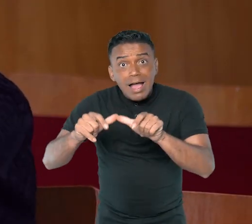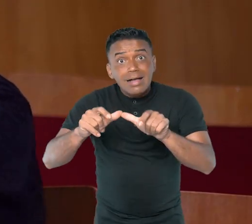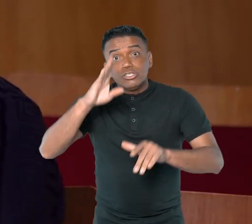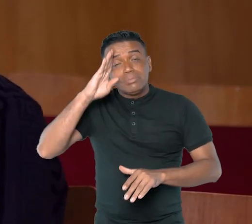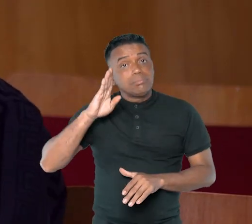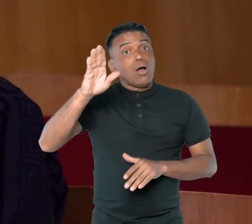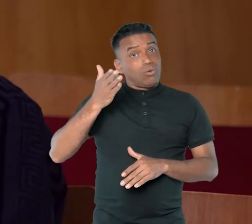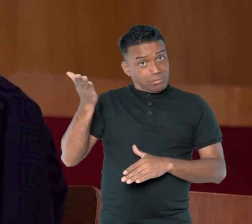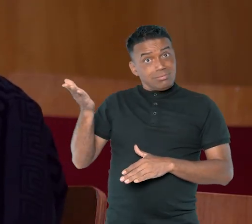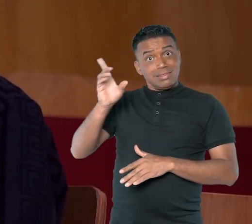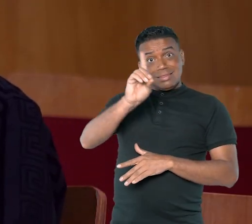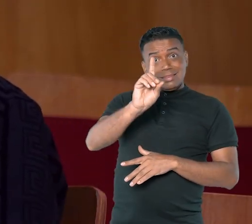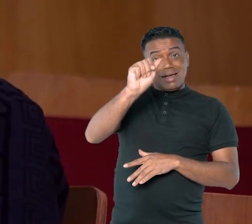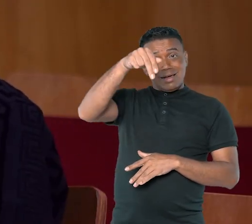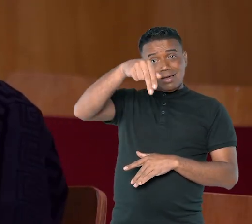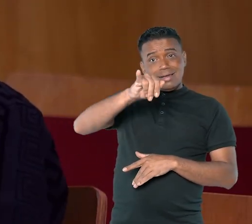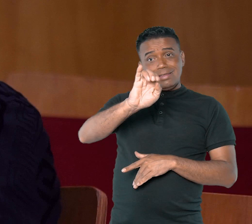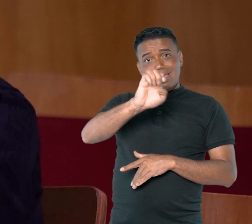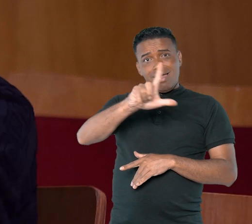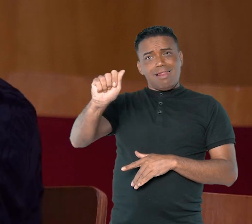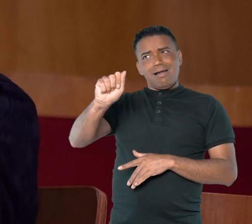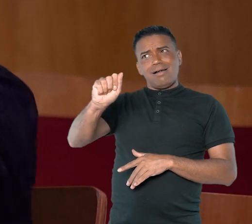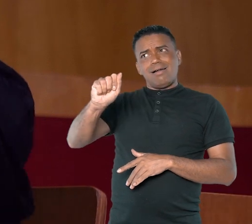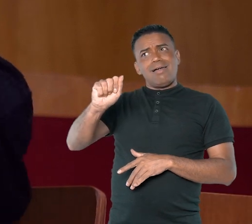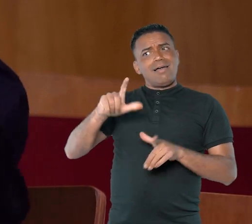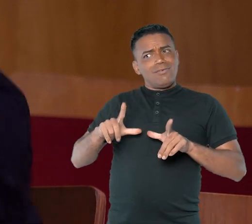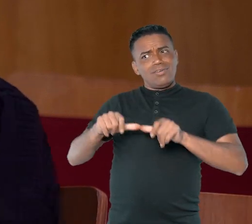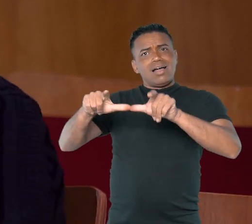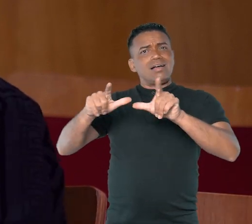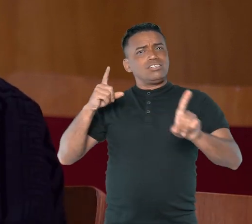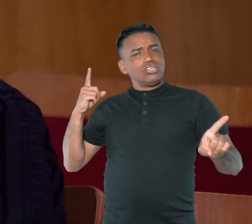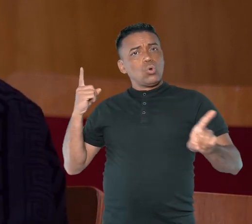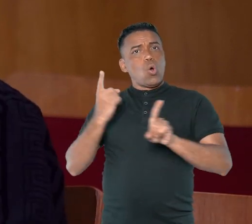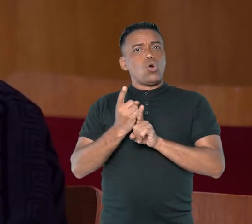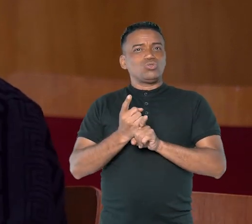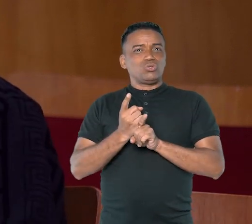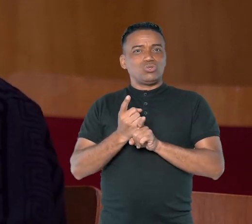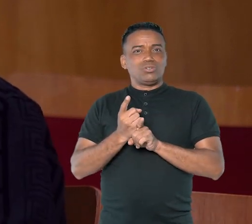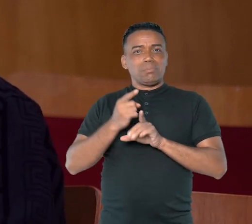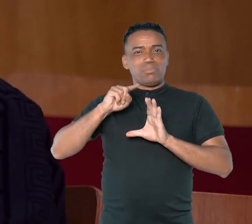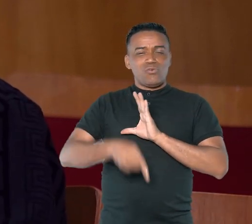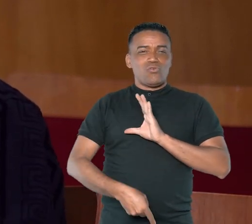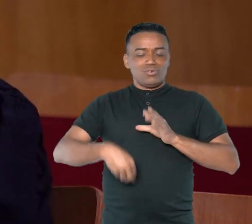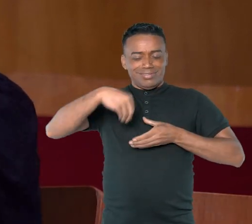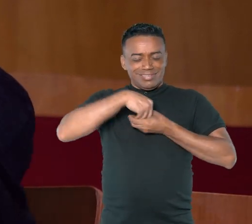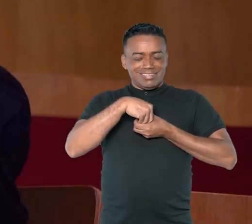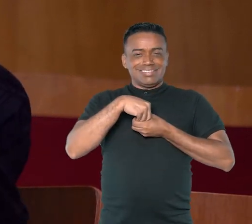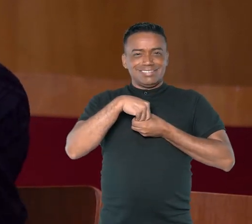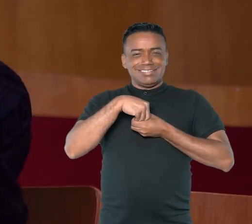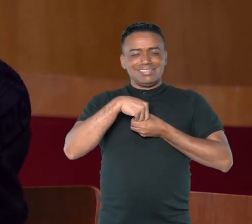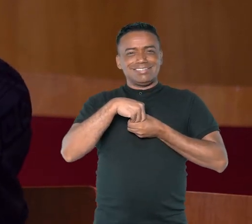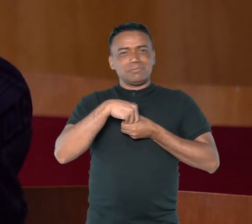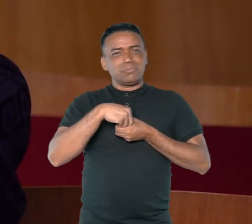da Daniela é a viagem no encontro com ela mesma. Eu acho que,